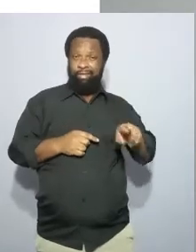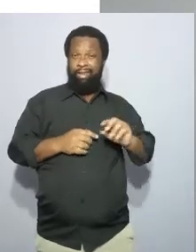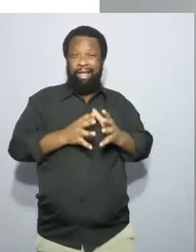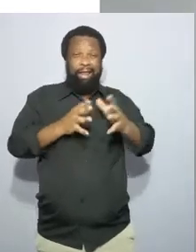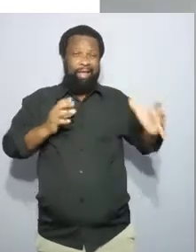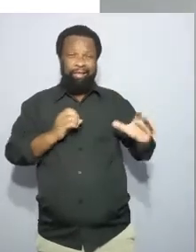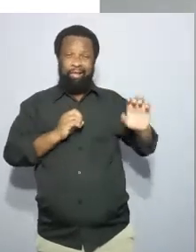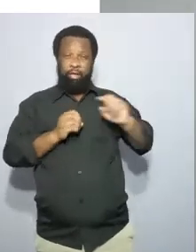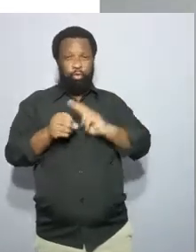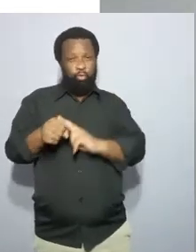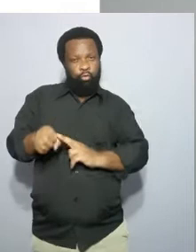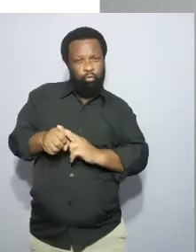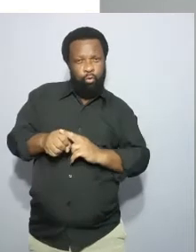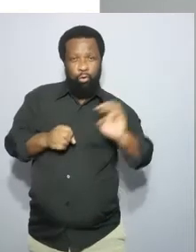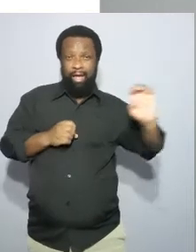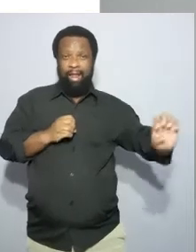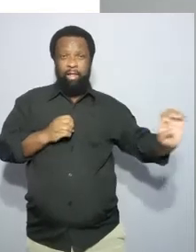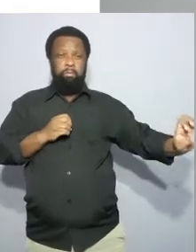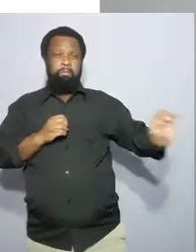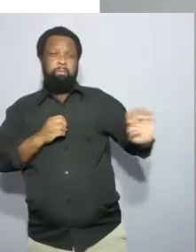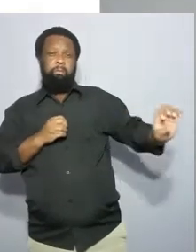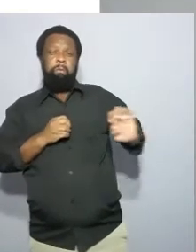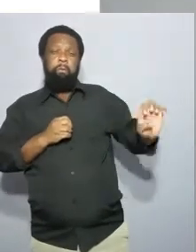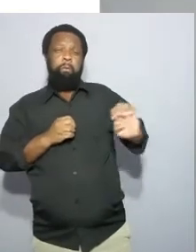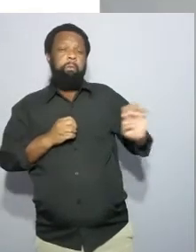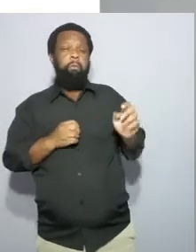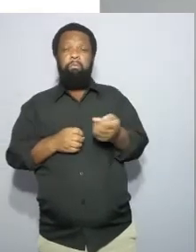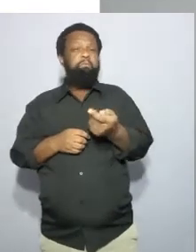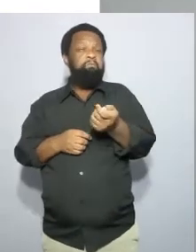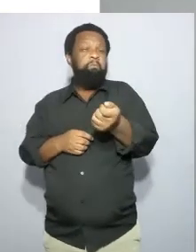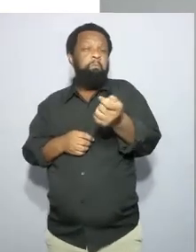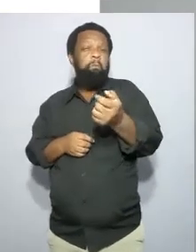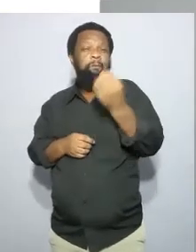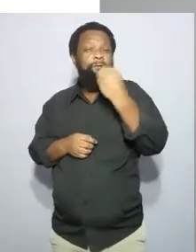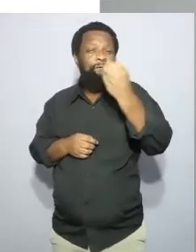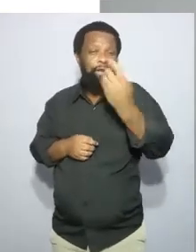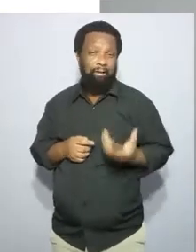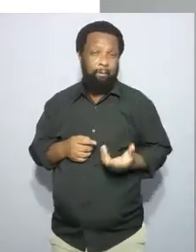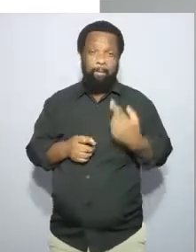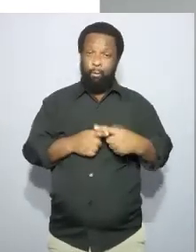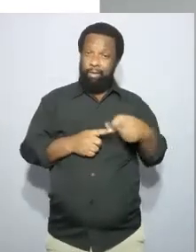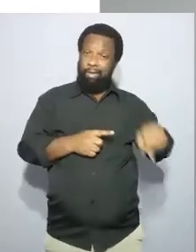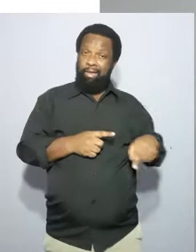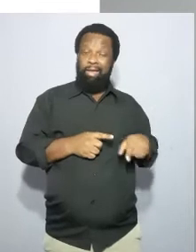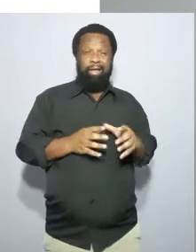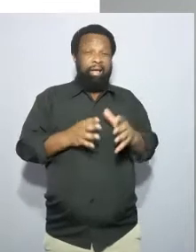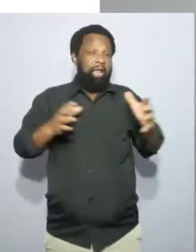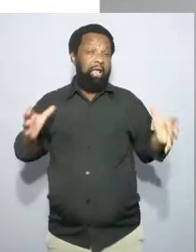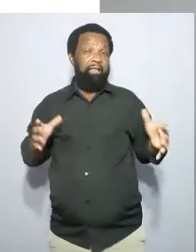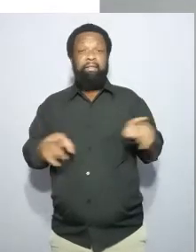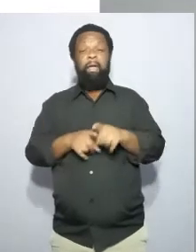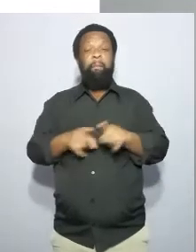acaba que o núcleo do frâncio não atrai bem nem os elétrons dele, por ele ser muito grande. E também não vai